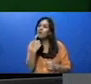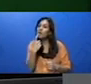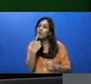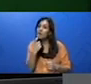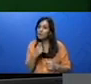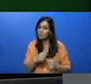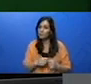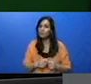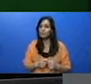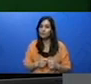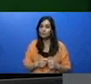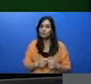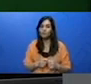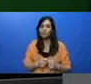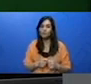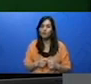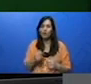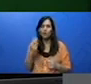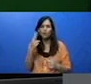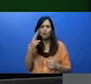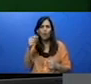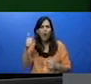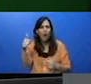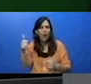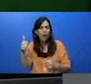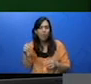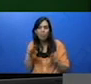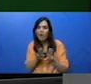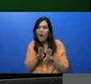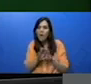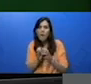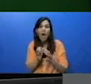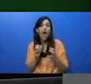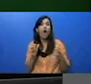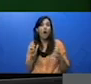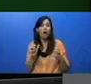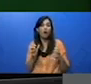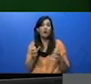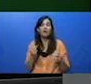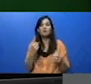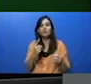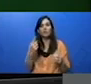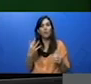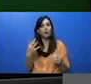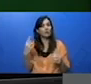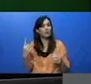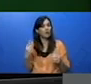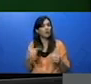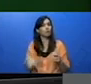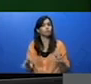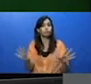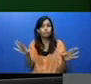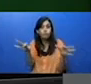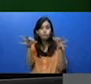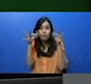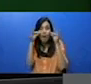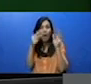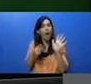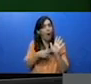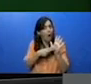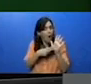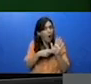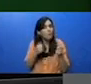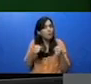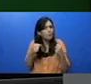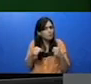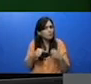211 é maior do que 141. Mas vai prestando bem atenção, guarda aí na sua